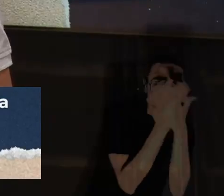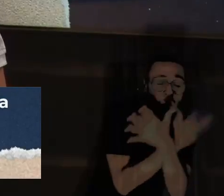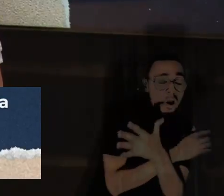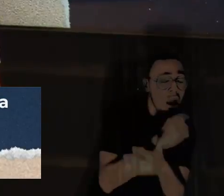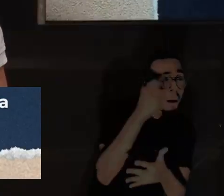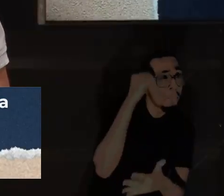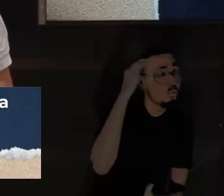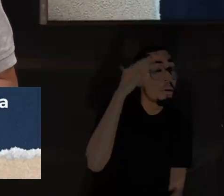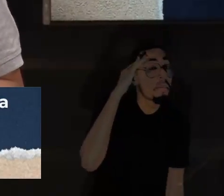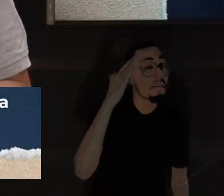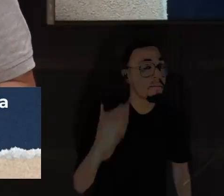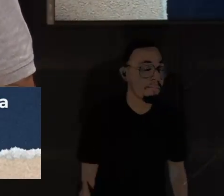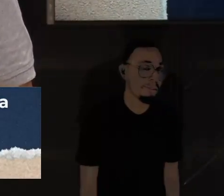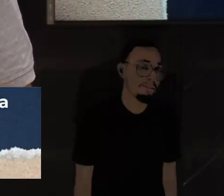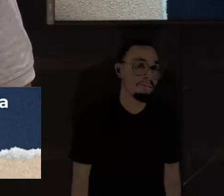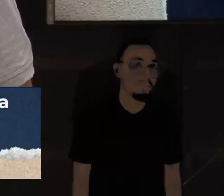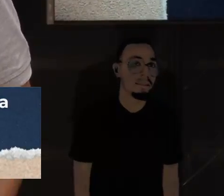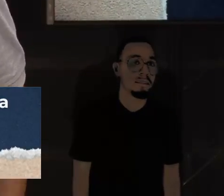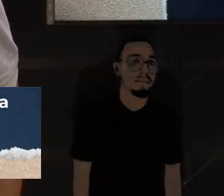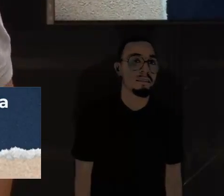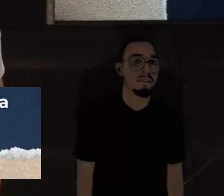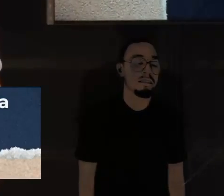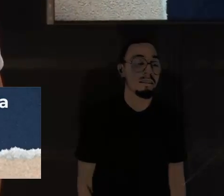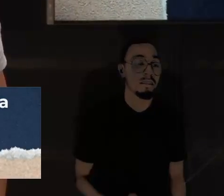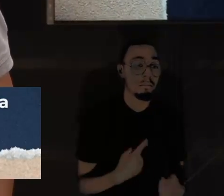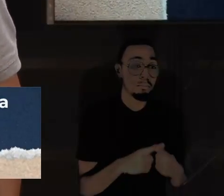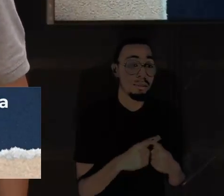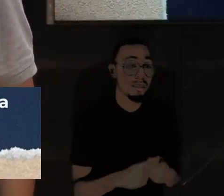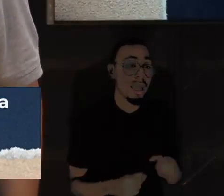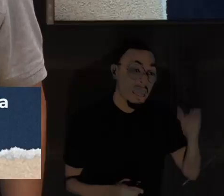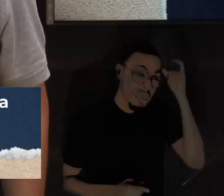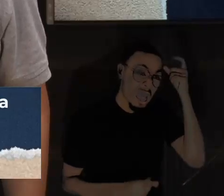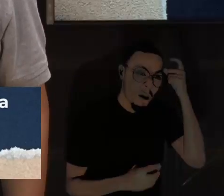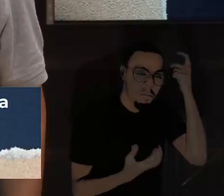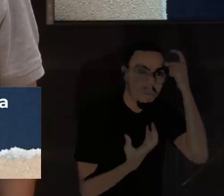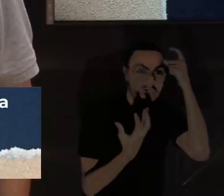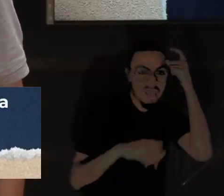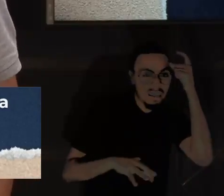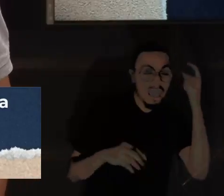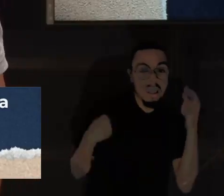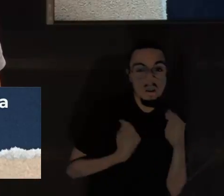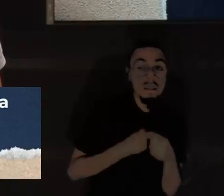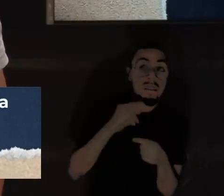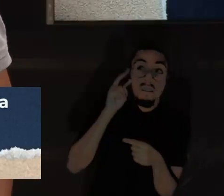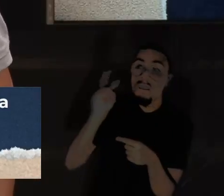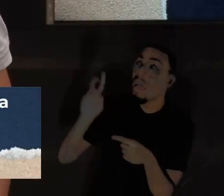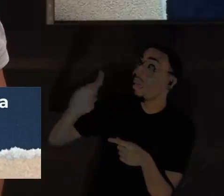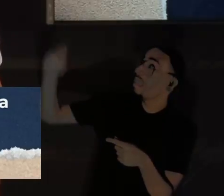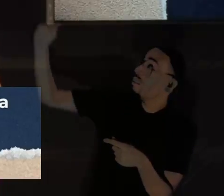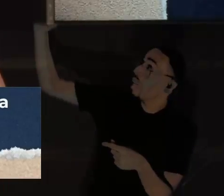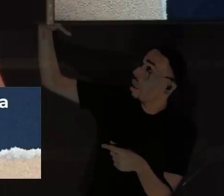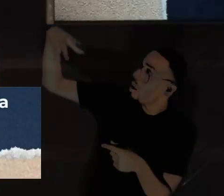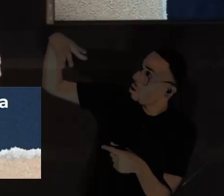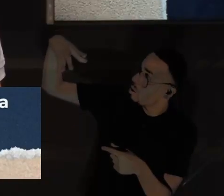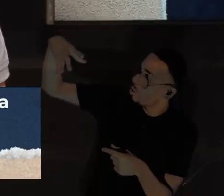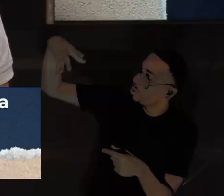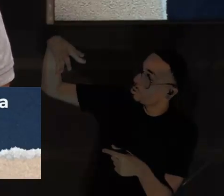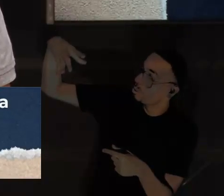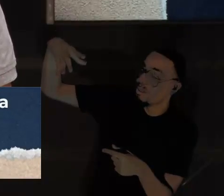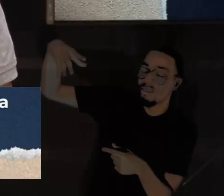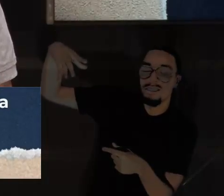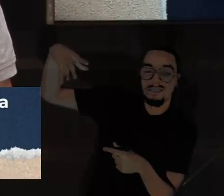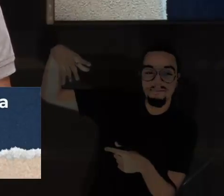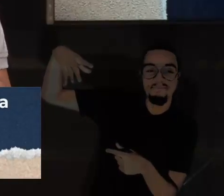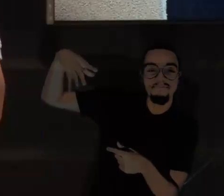dos descrentes, para que não vejam a luz do Evangelho, da glória de Deus, que é a imagem de